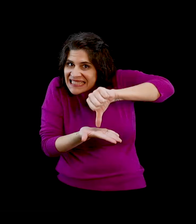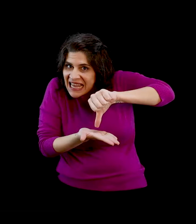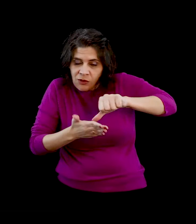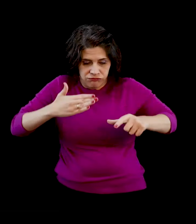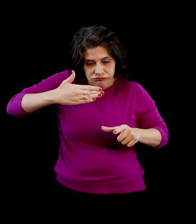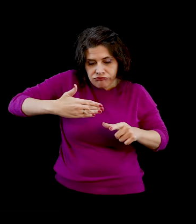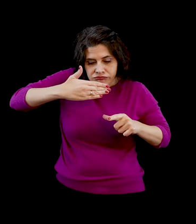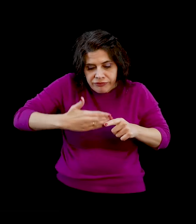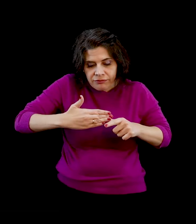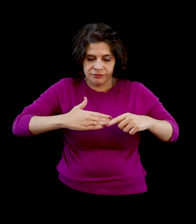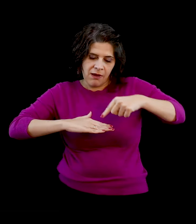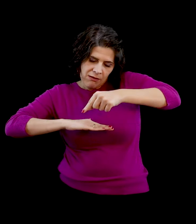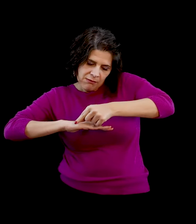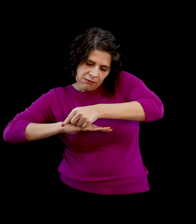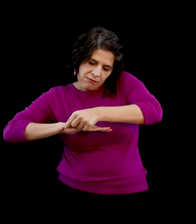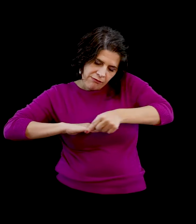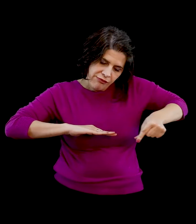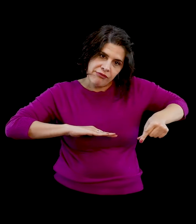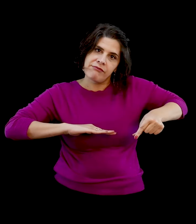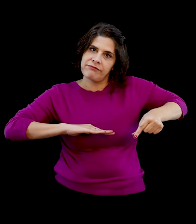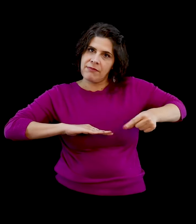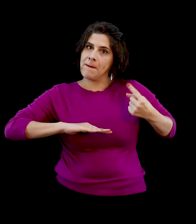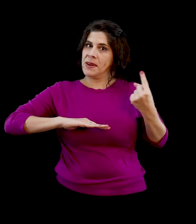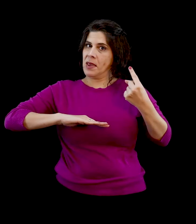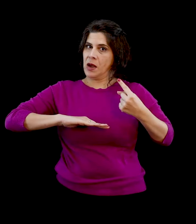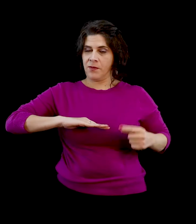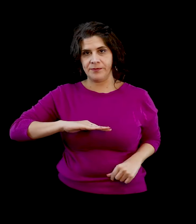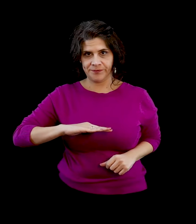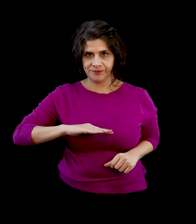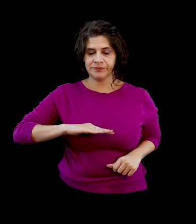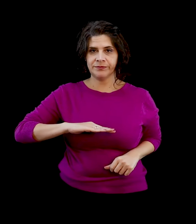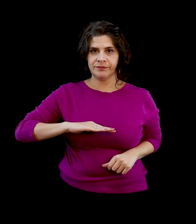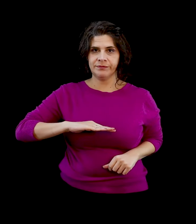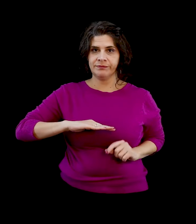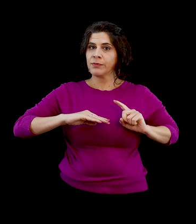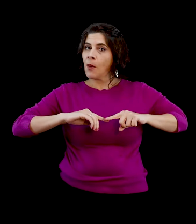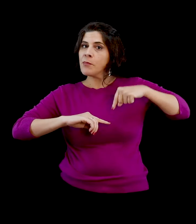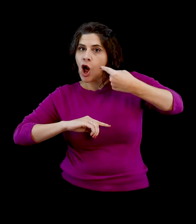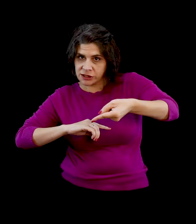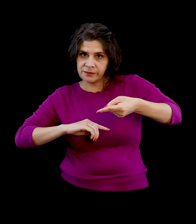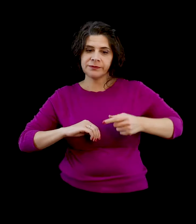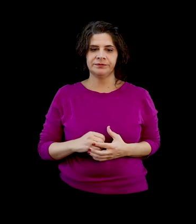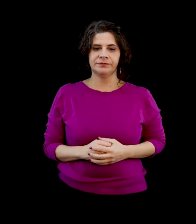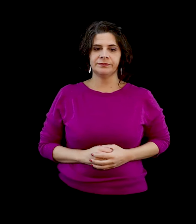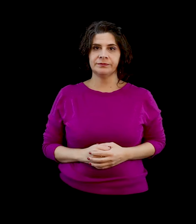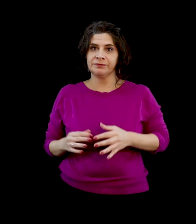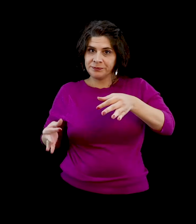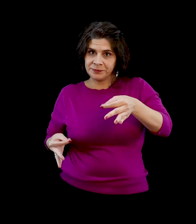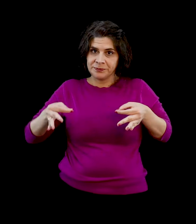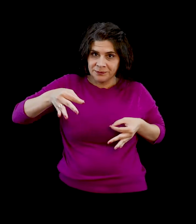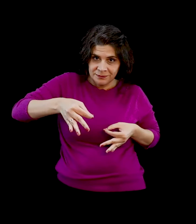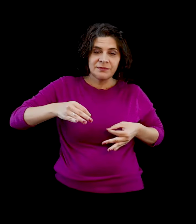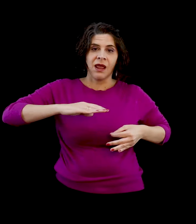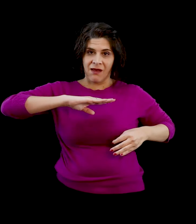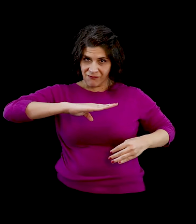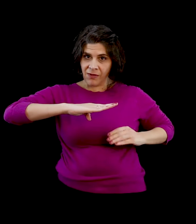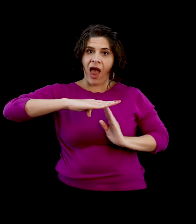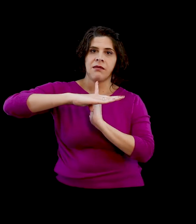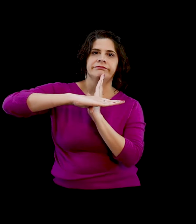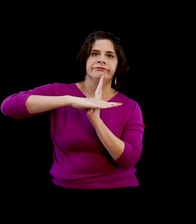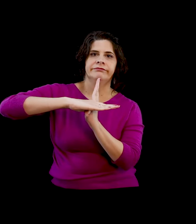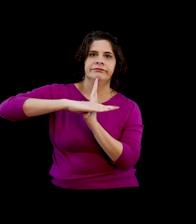marcado. Então, passei minha primeira reta, certo? Próximo passo é a gente passar uma reta perpendicular a